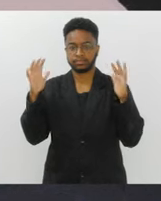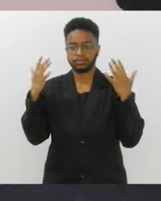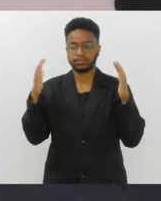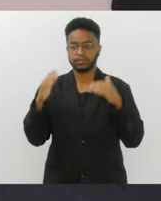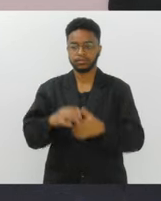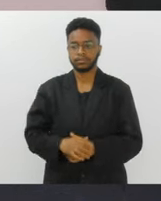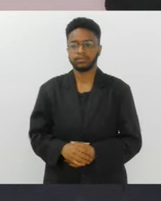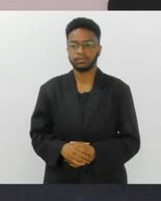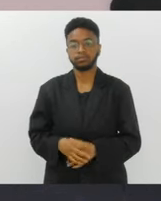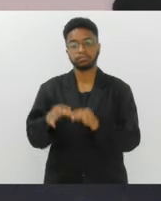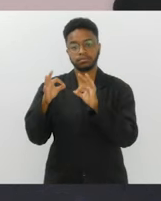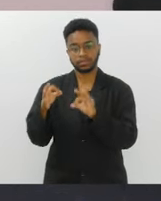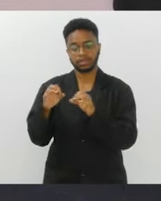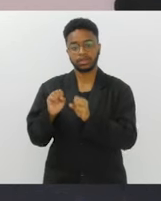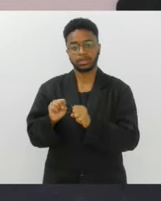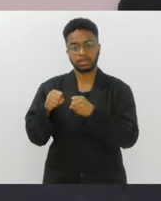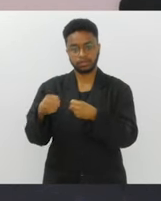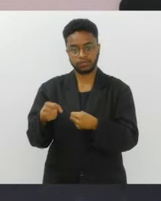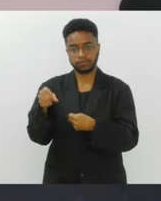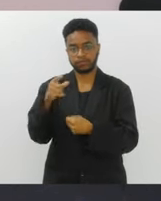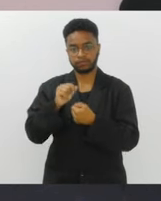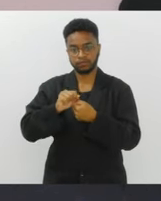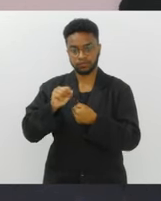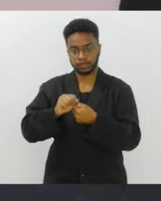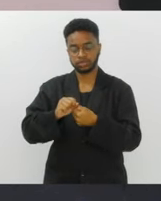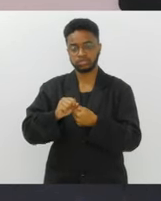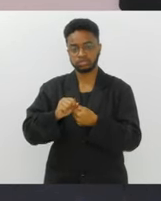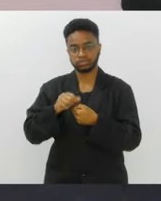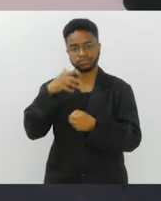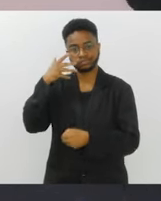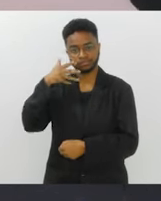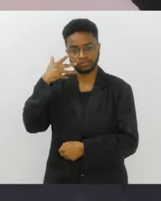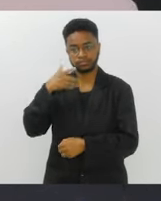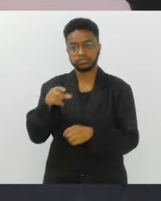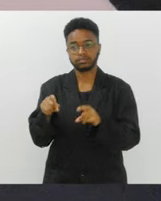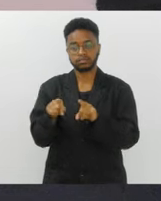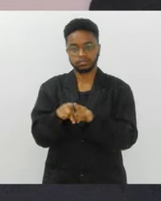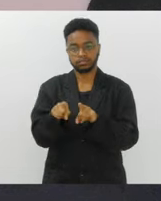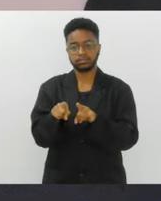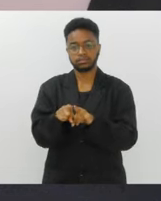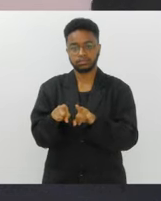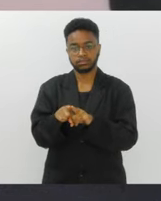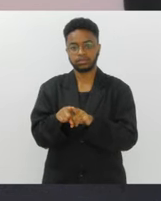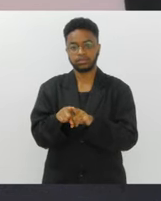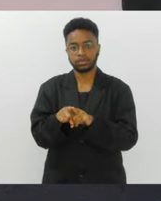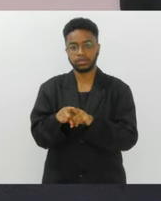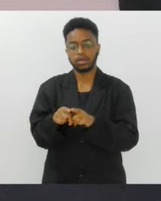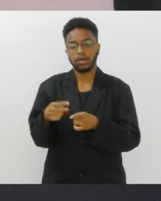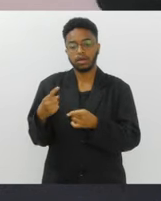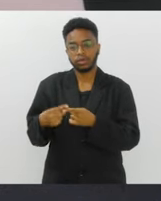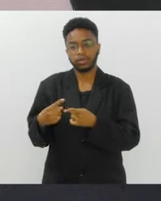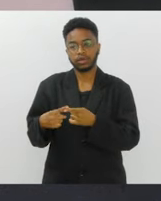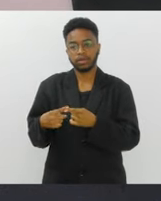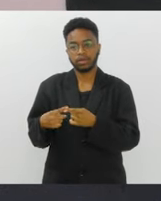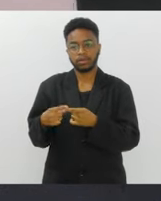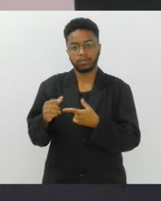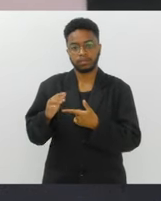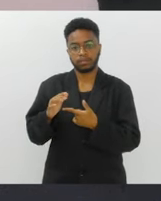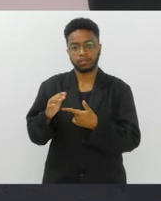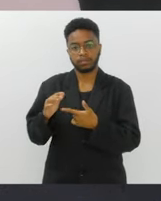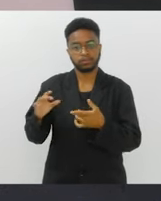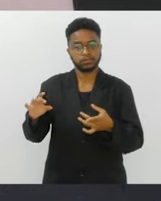É justa a defesa que Vossa Excelência faz também de um componente importantíssimo